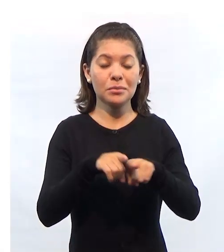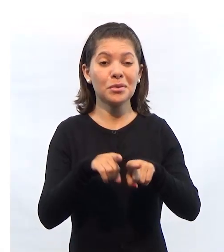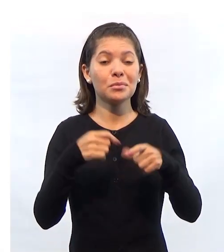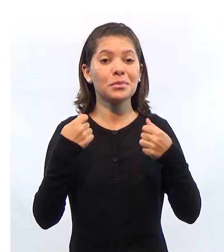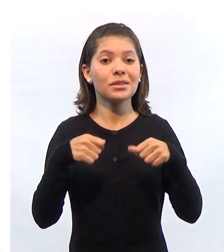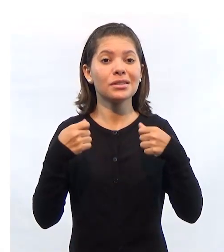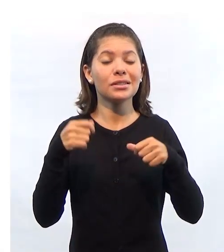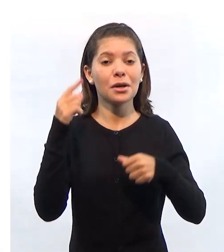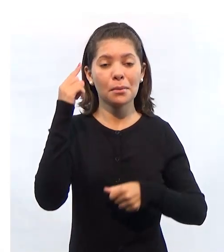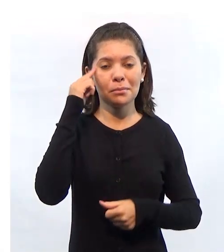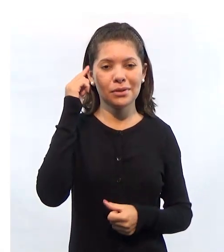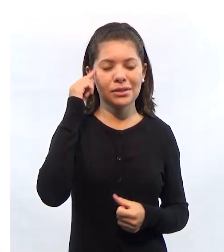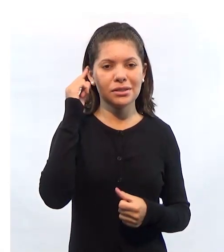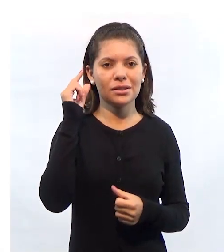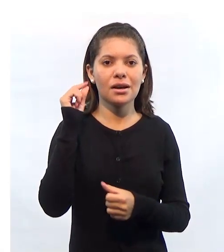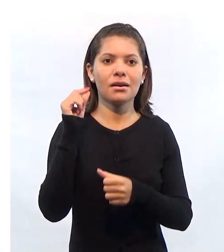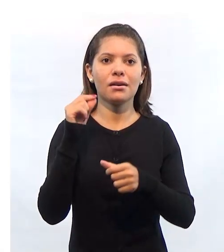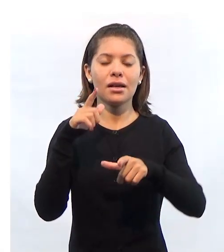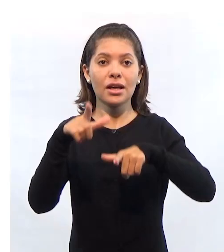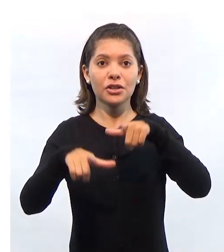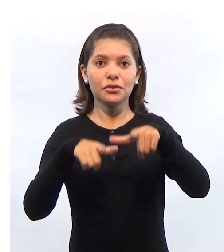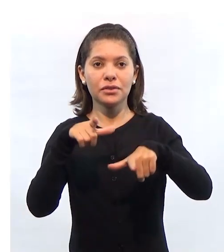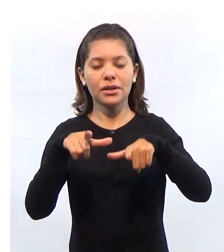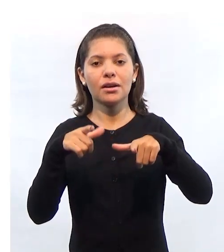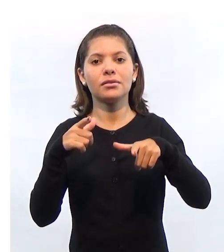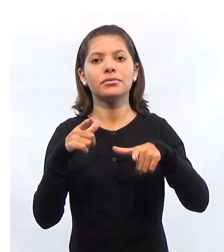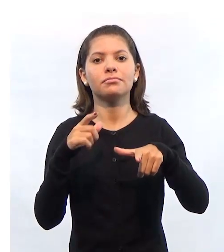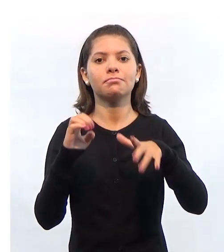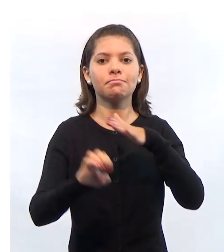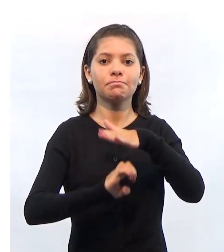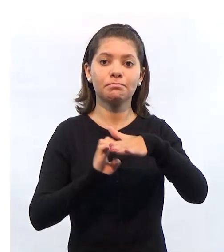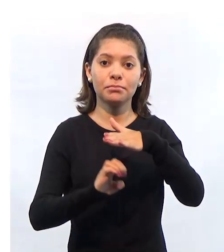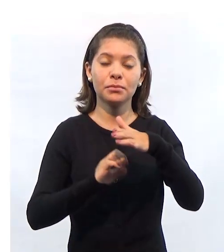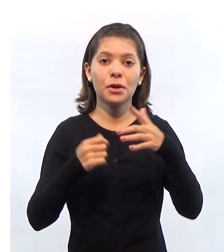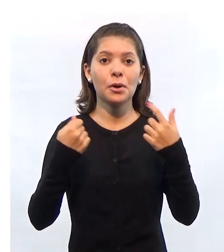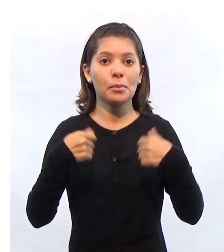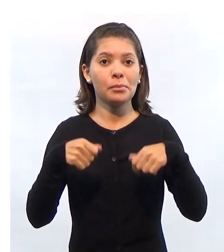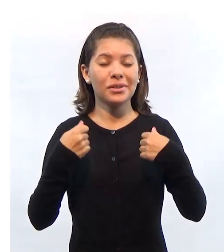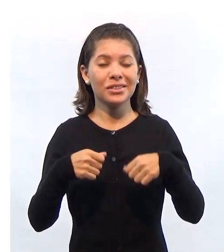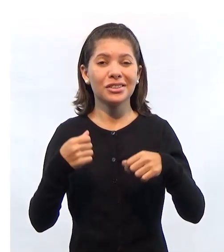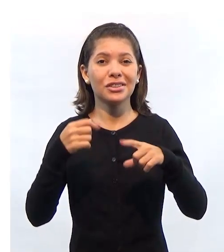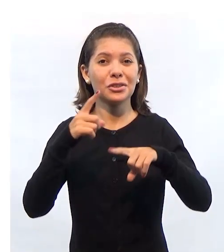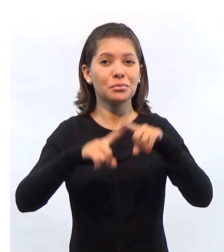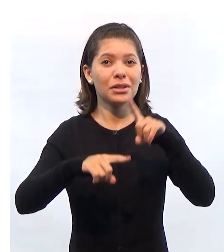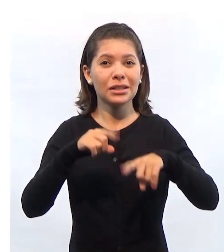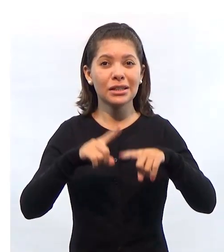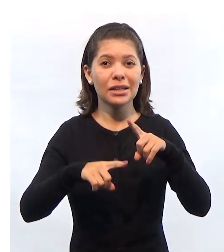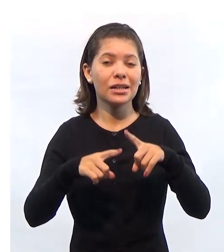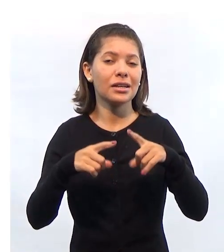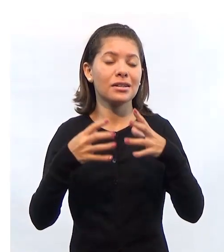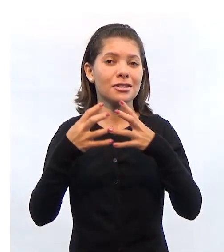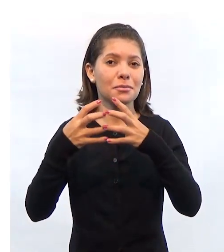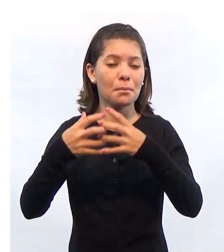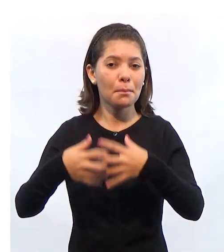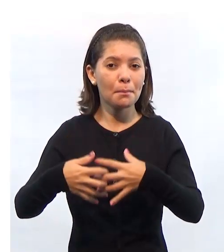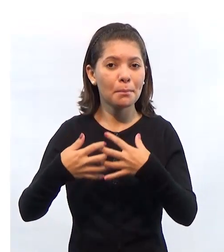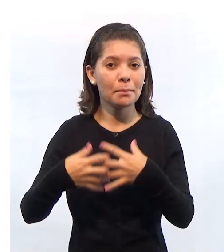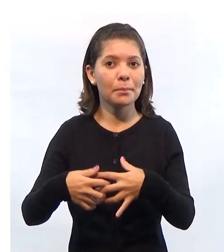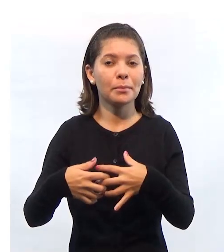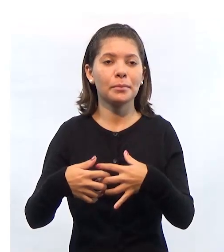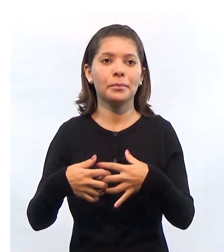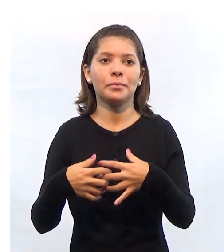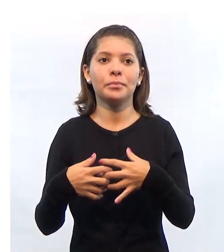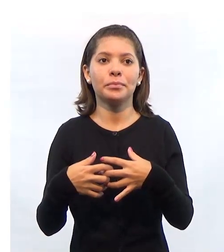precisamos pensar que a atividade empresarial ela requer matérias-primas, requer máquinas,